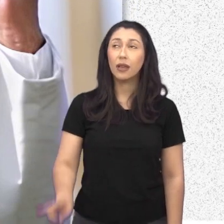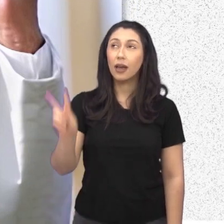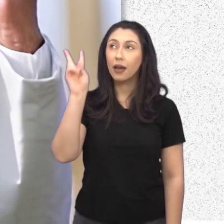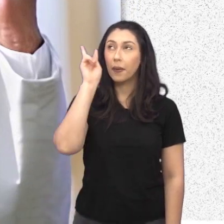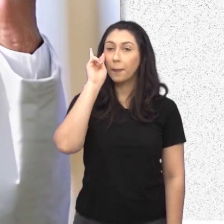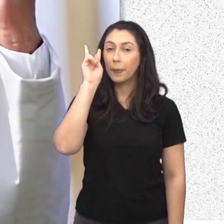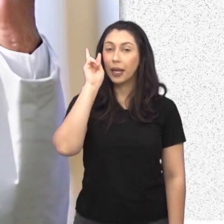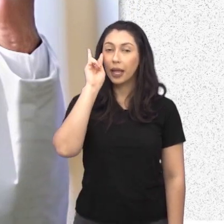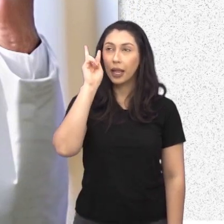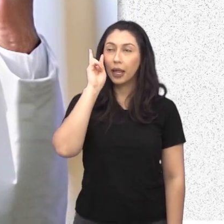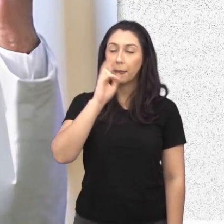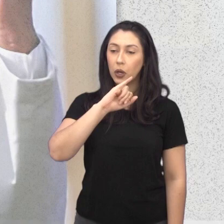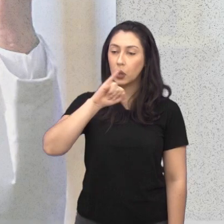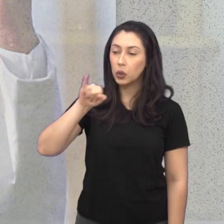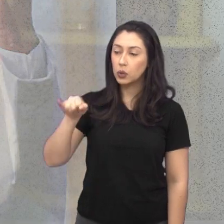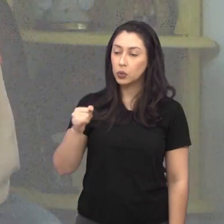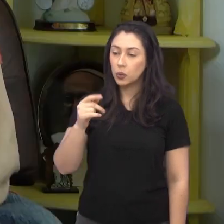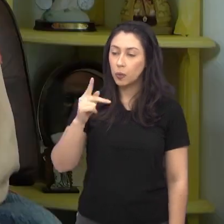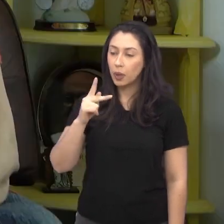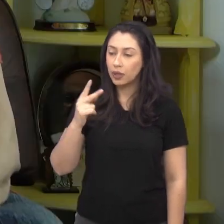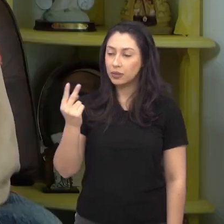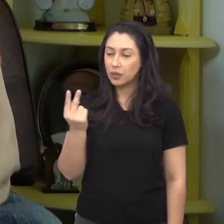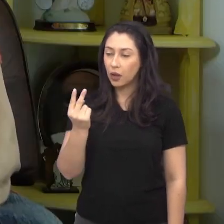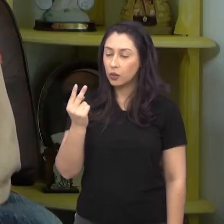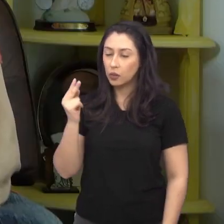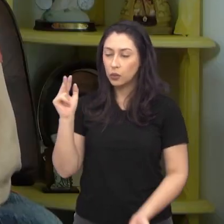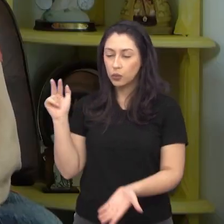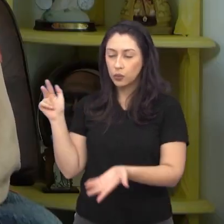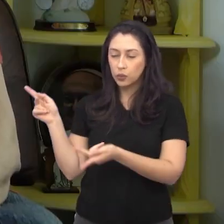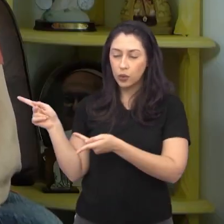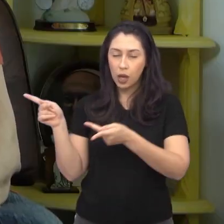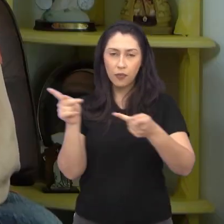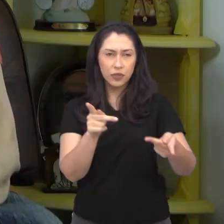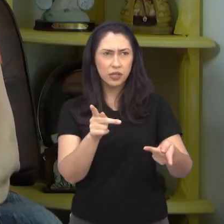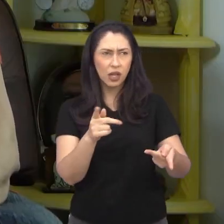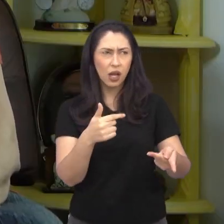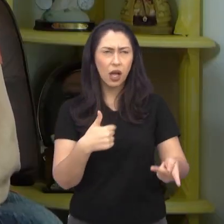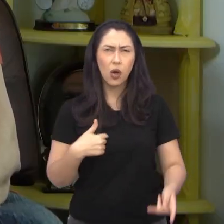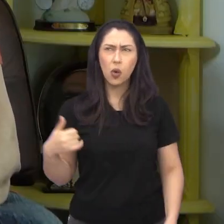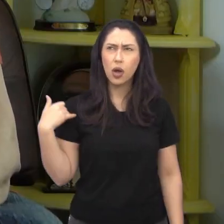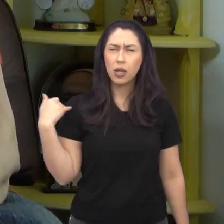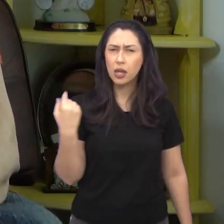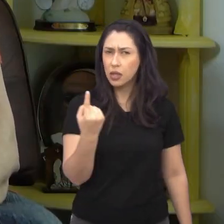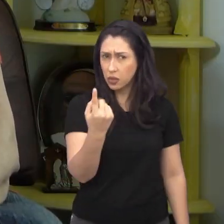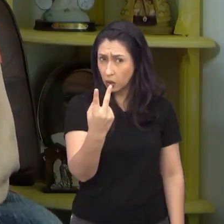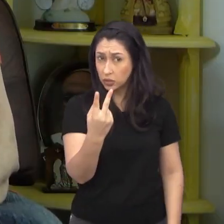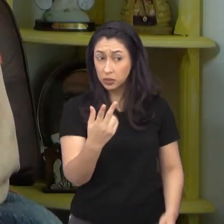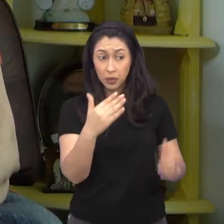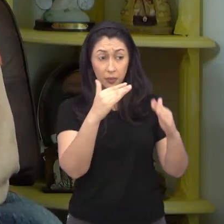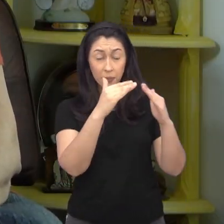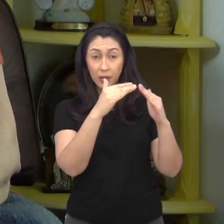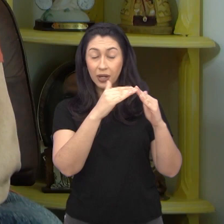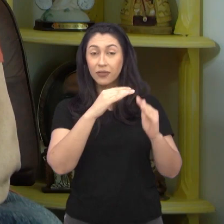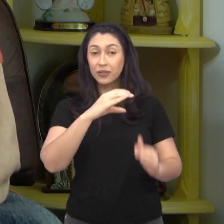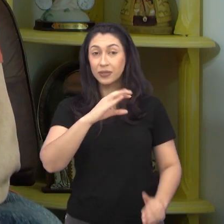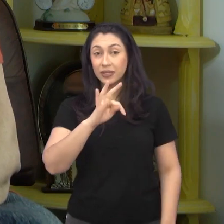Eu me lembro que com a visita do Papa João Paulo II, eu tinha 12 anos, morava no